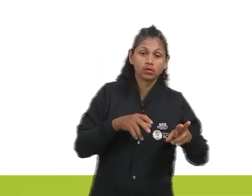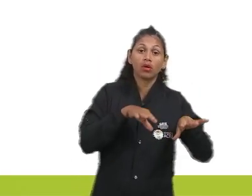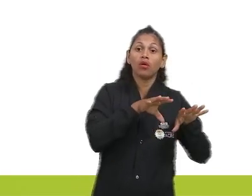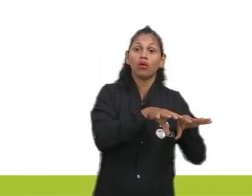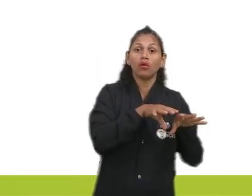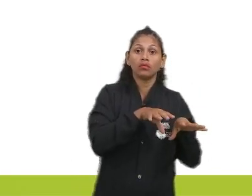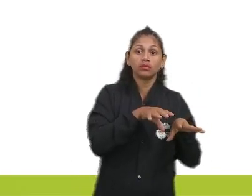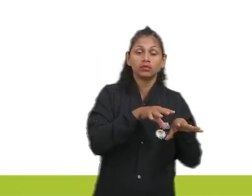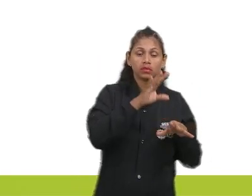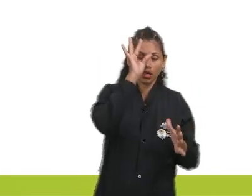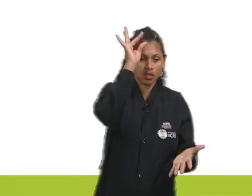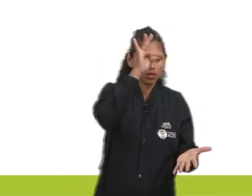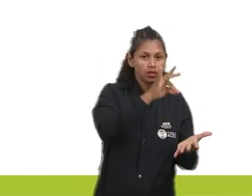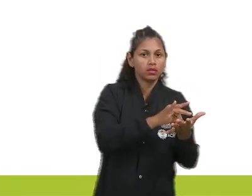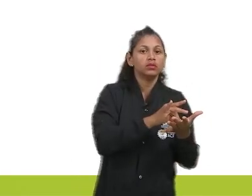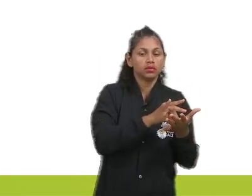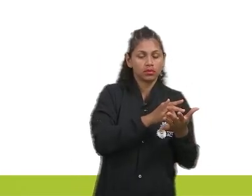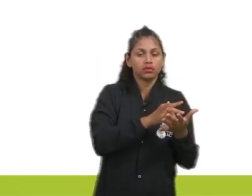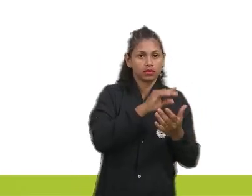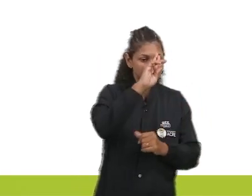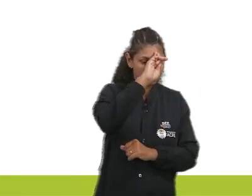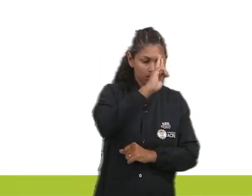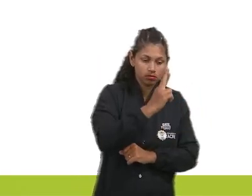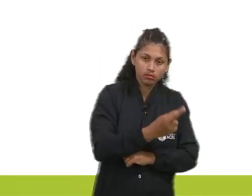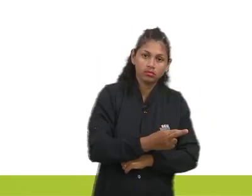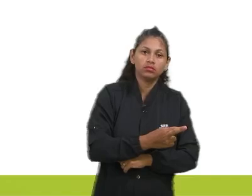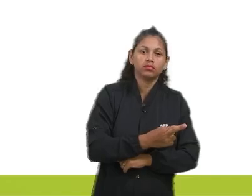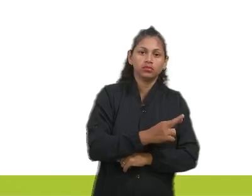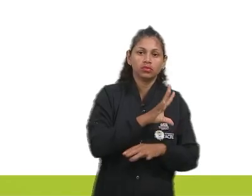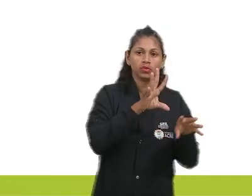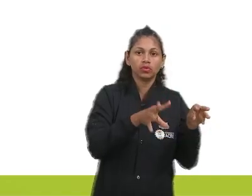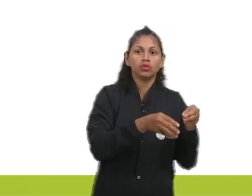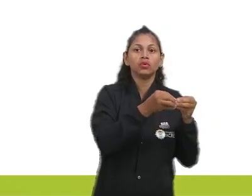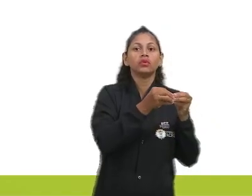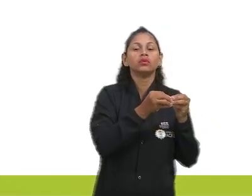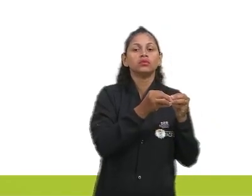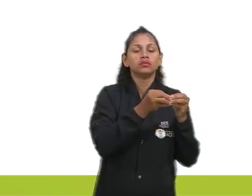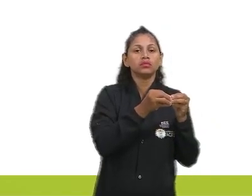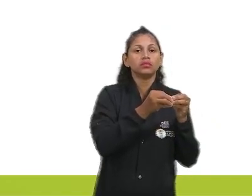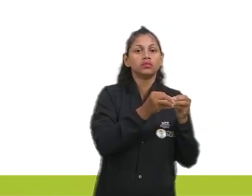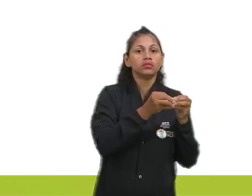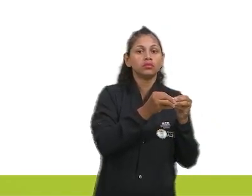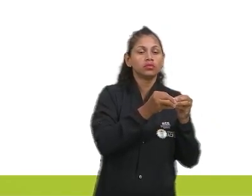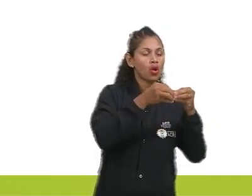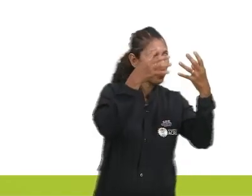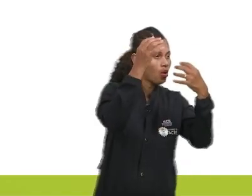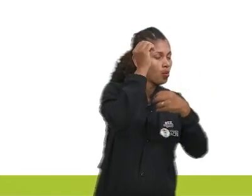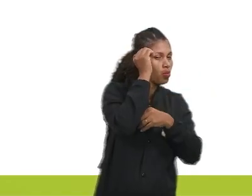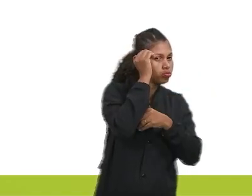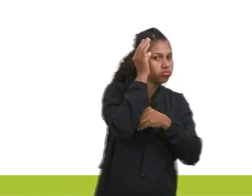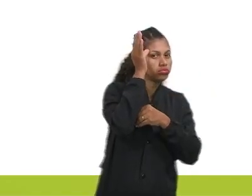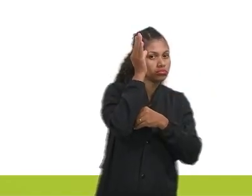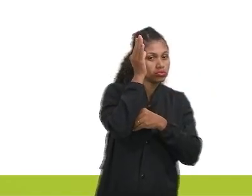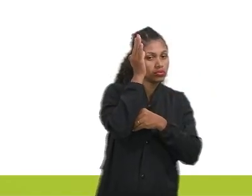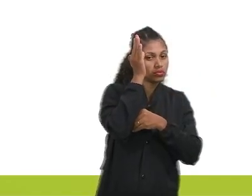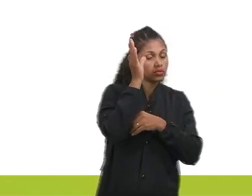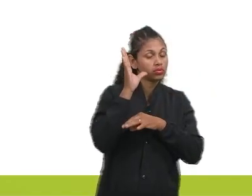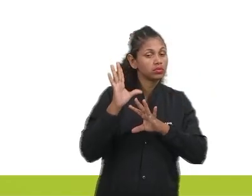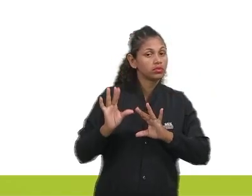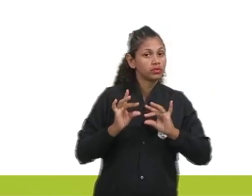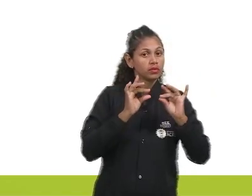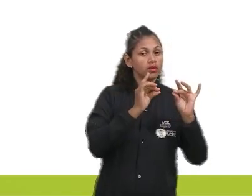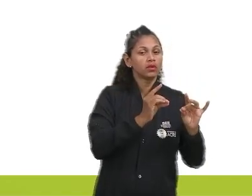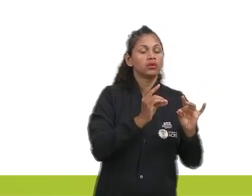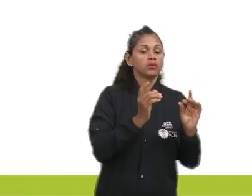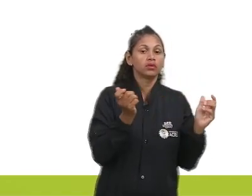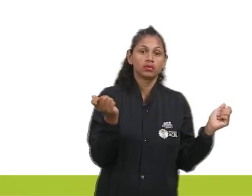na razão. Então, concluíam que o conhecimento vinha da capacidade intelectual